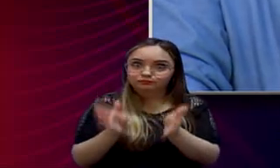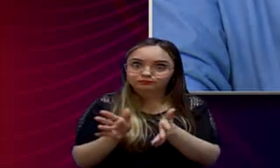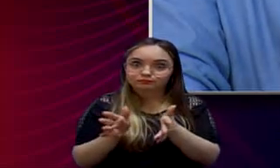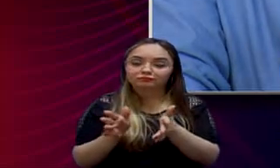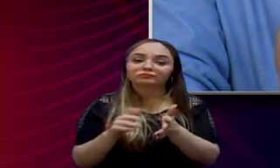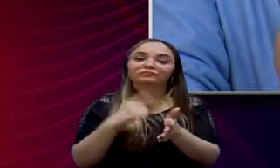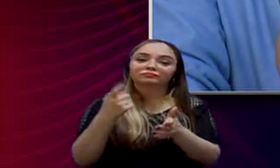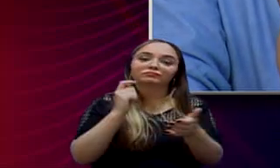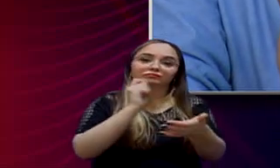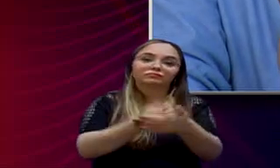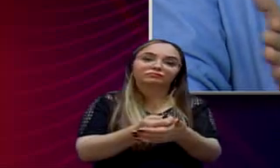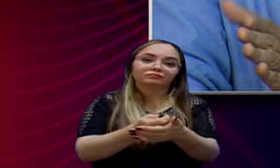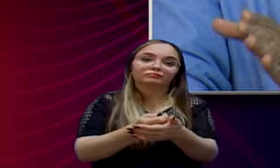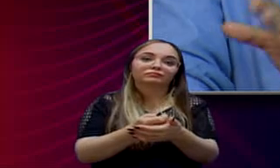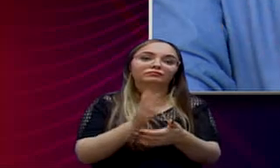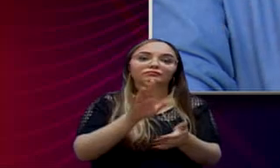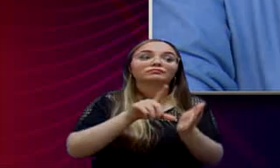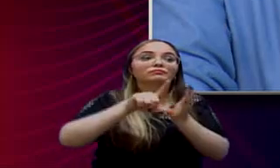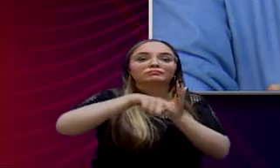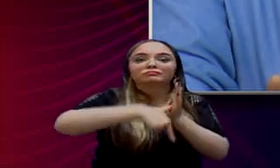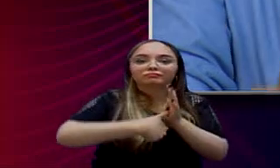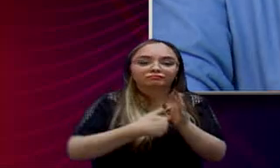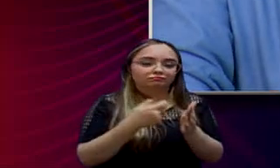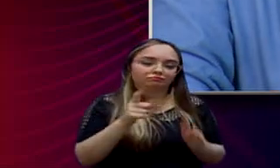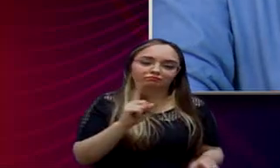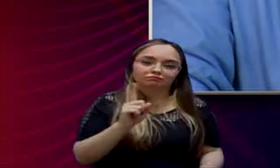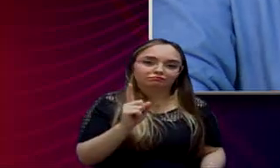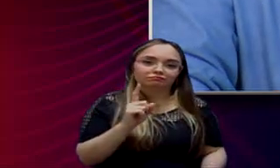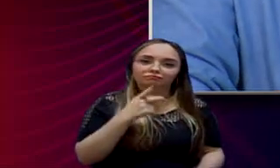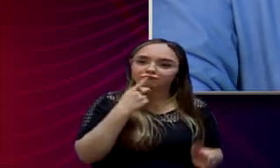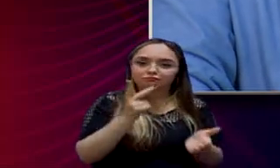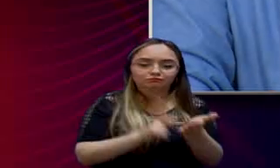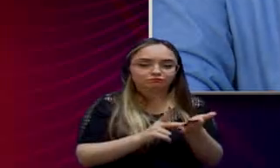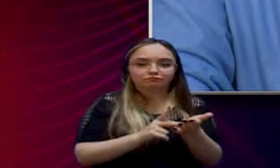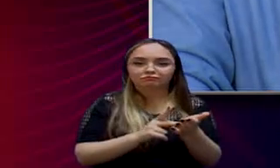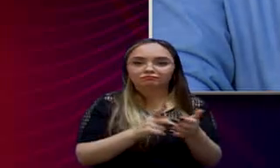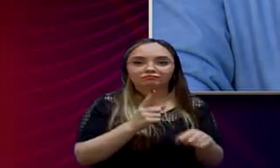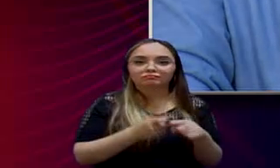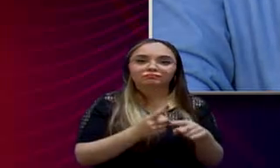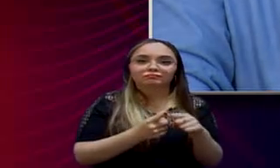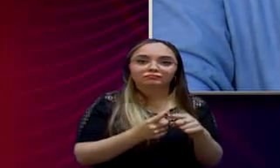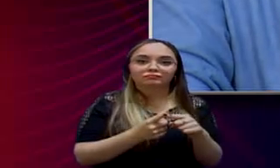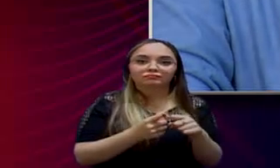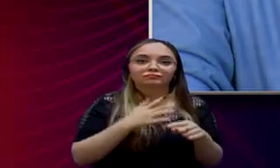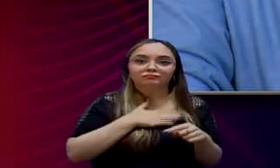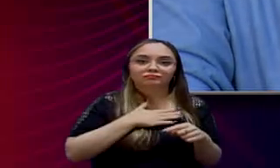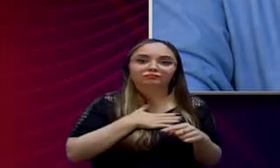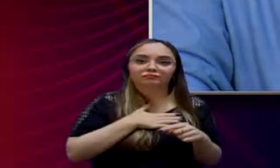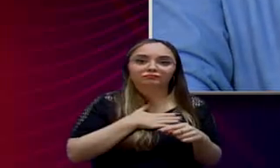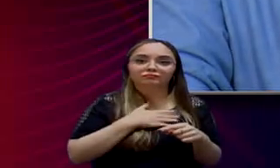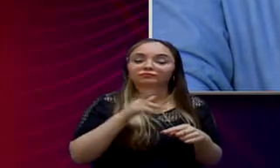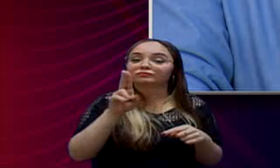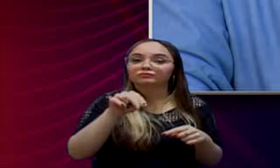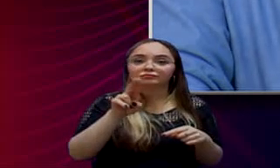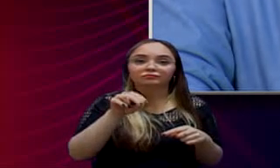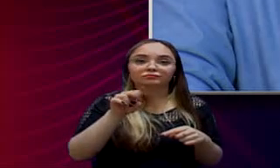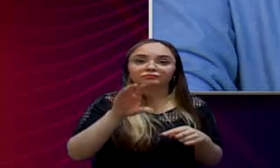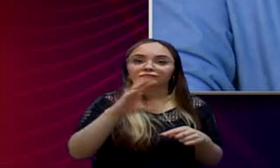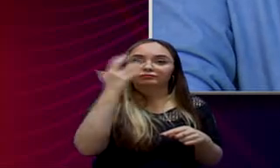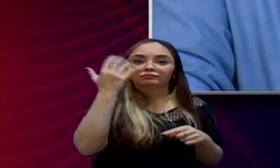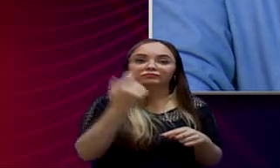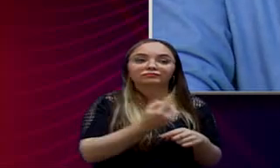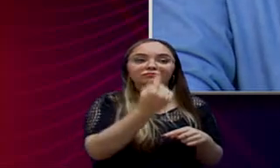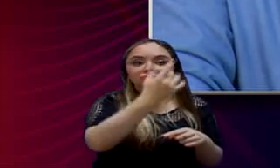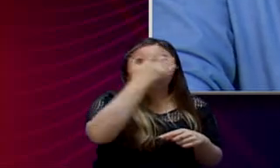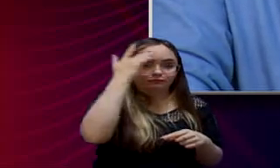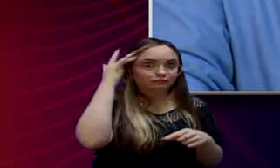se faz o pagamento mas atraso de pagamento eu vou ser bem até porque eu não tenho uma demanda de nenhum